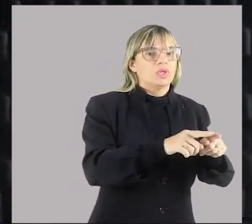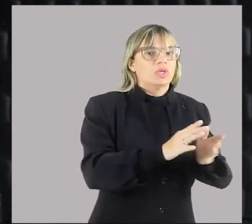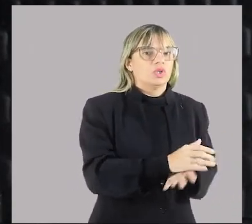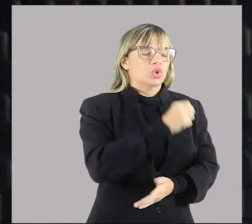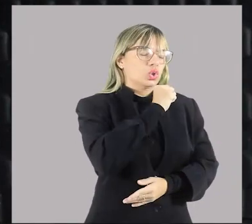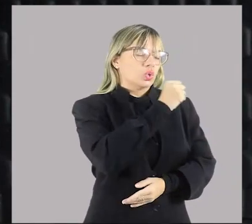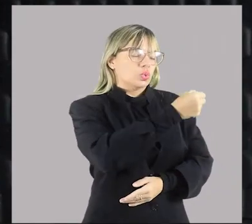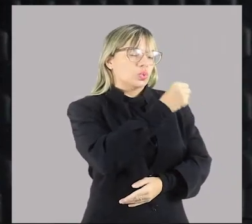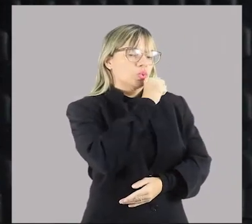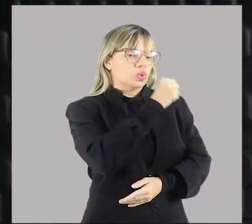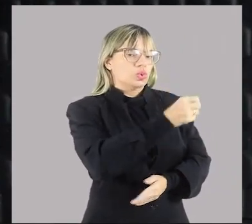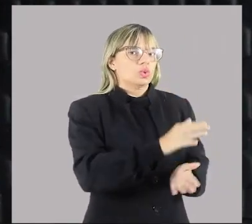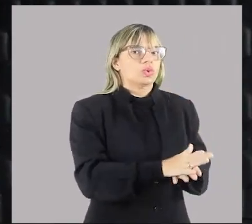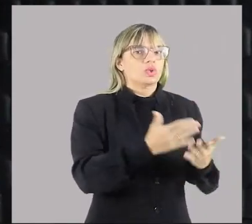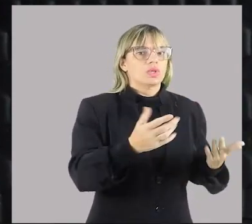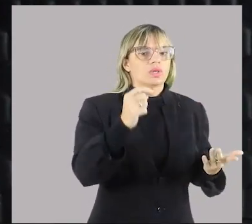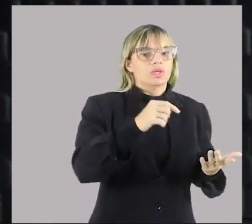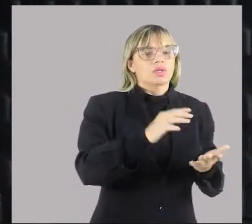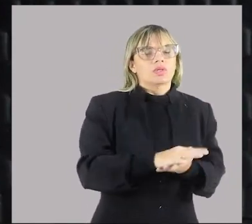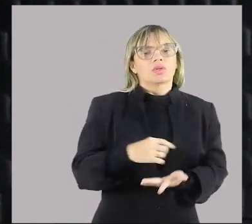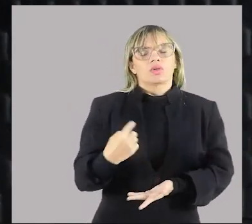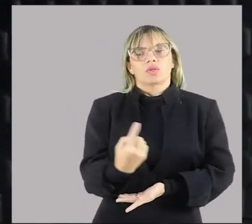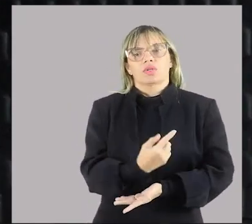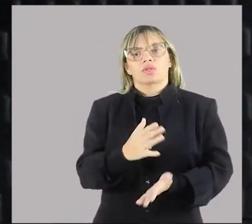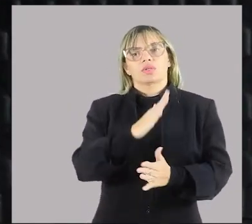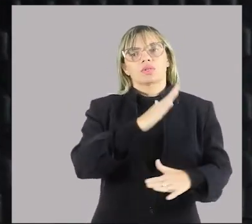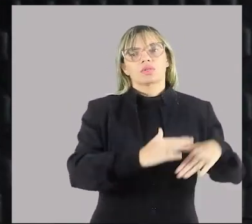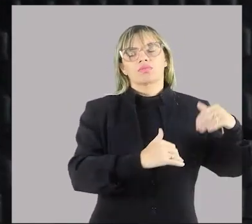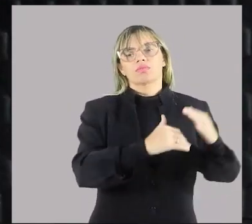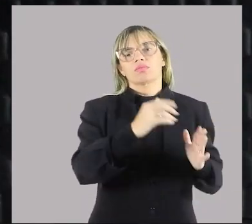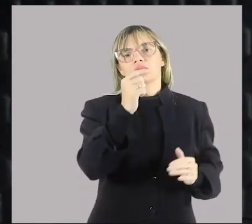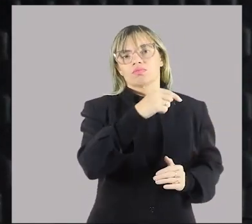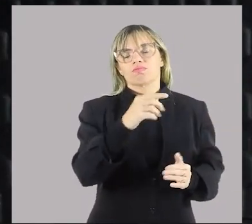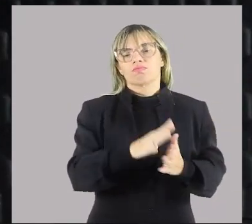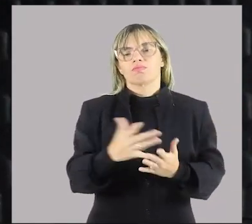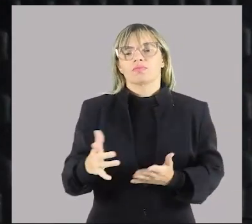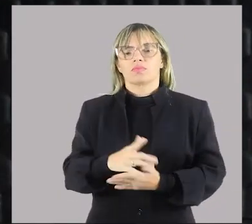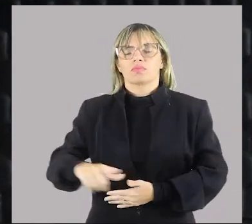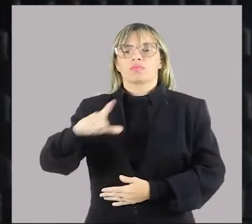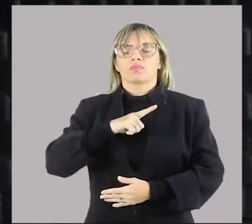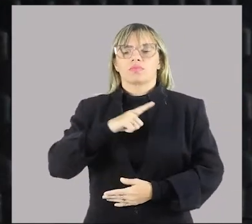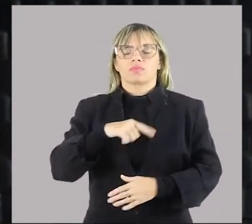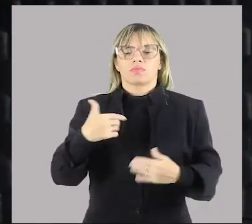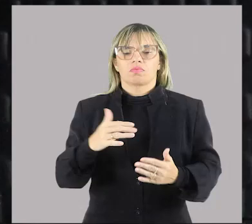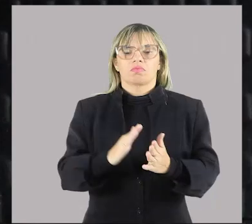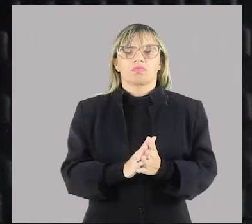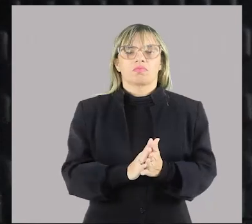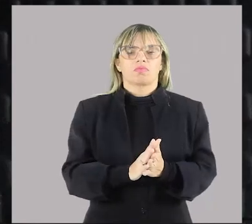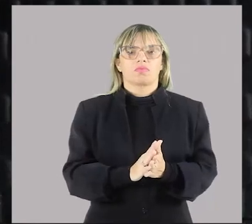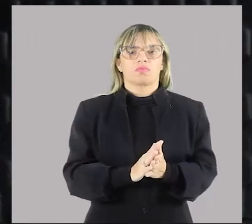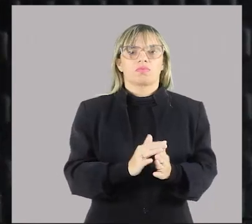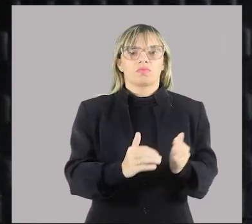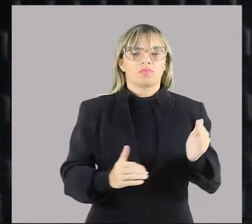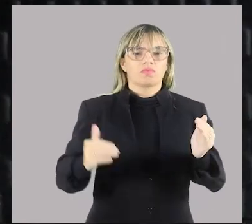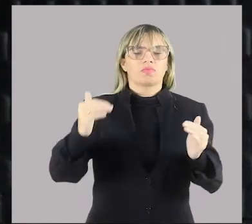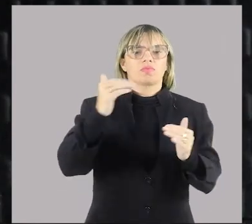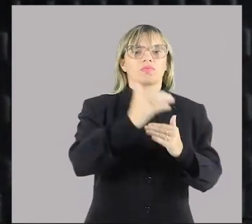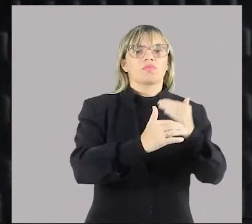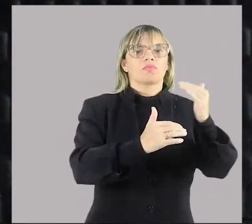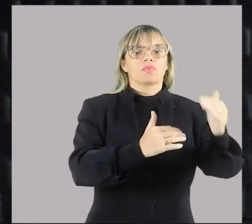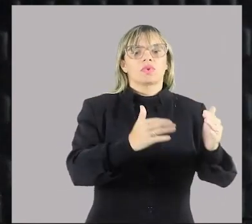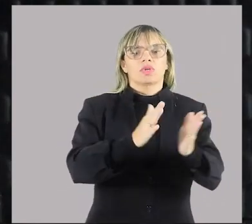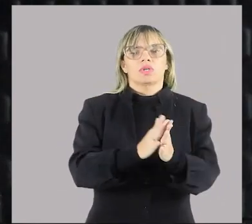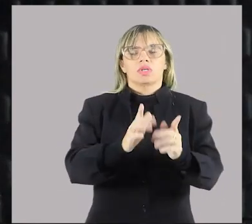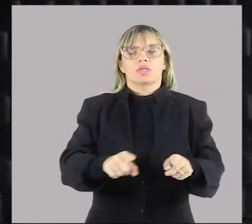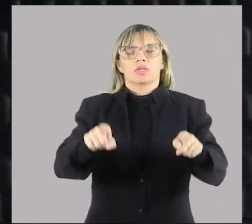jornalistas. Então nós teremos um crescimento substancial da classe média brasileira e do próprio